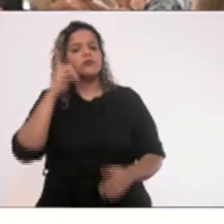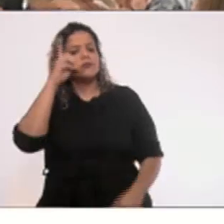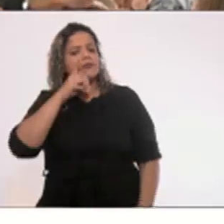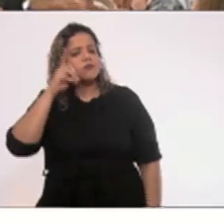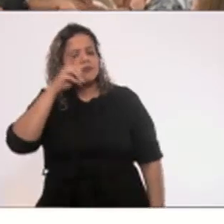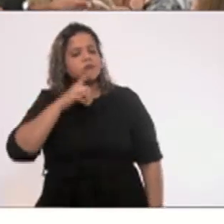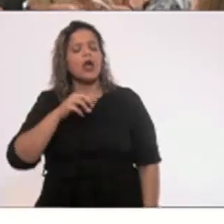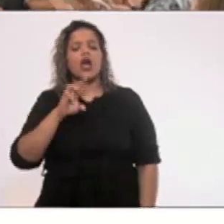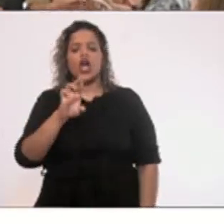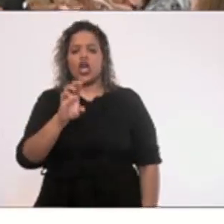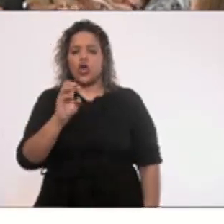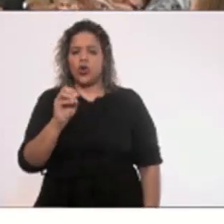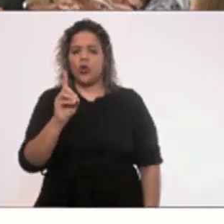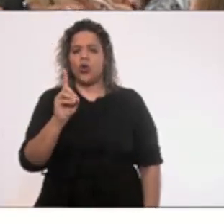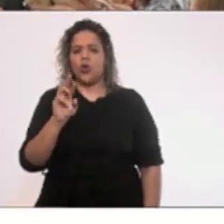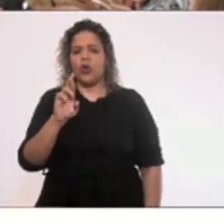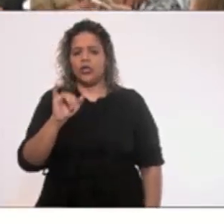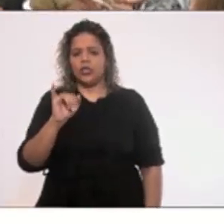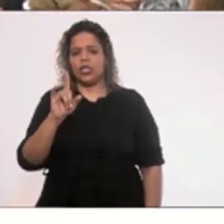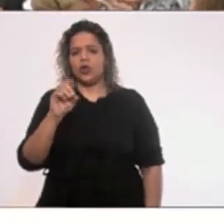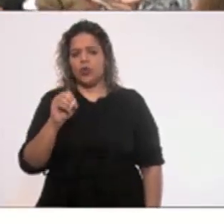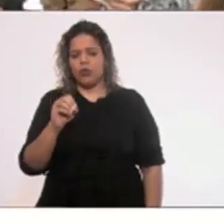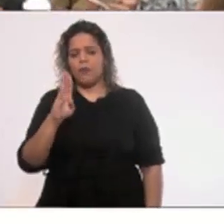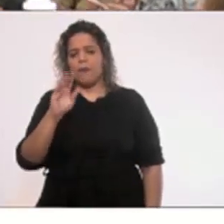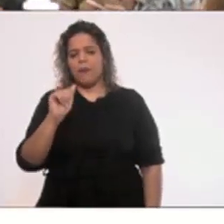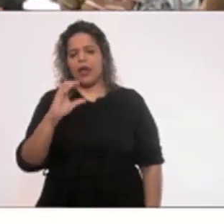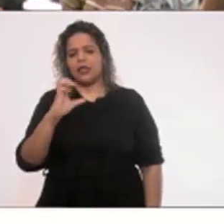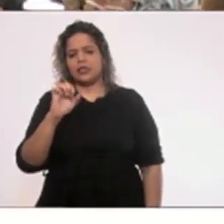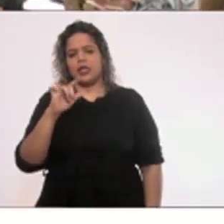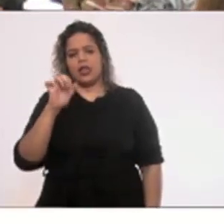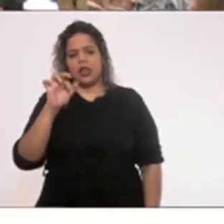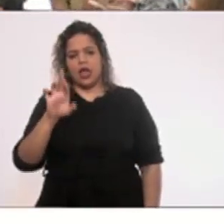Deputado Rodrigo Bacelar, 1-1.